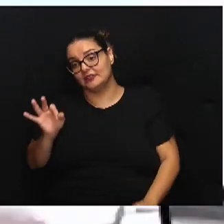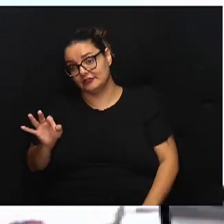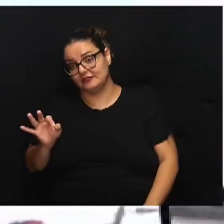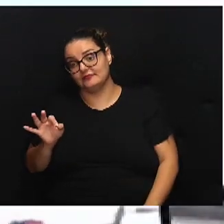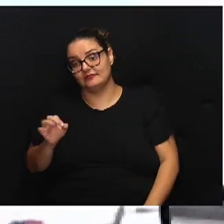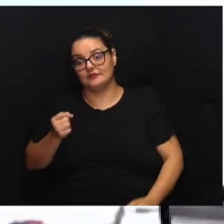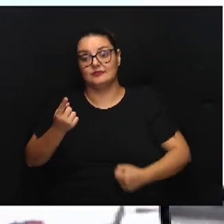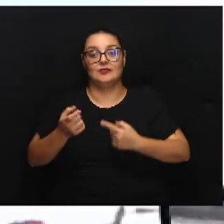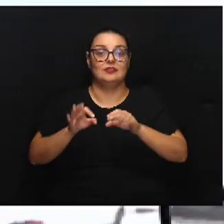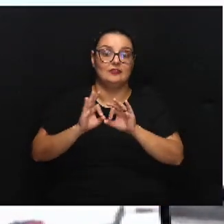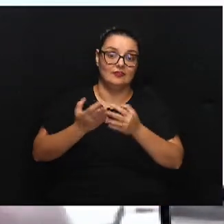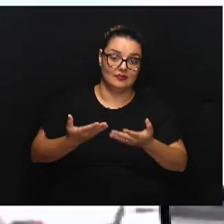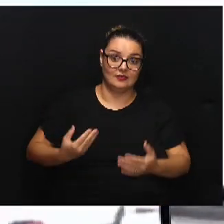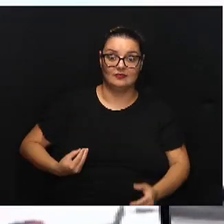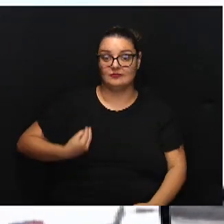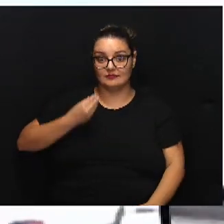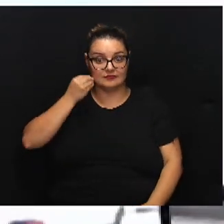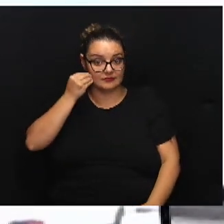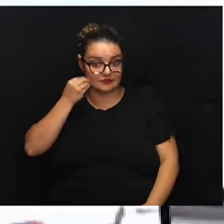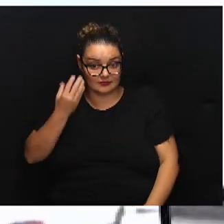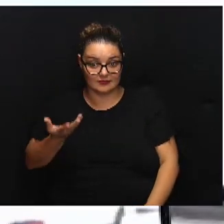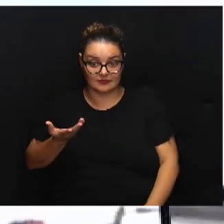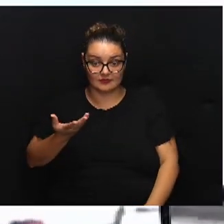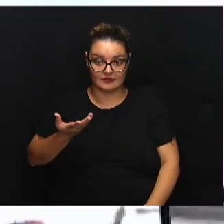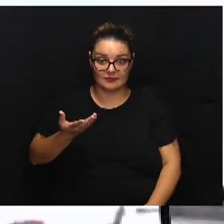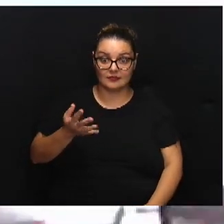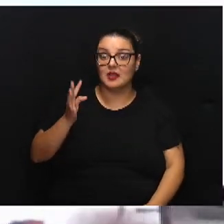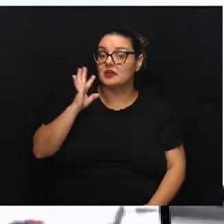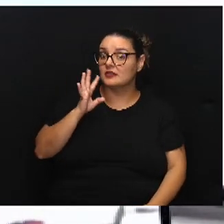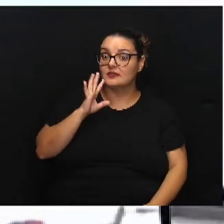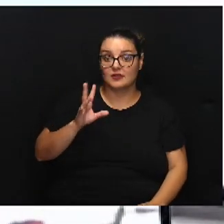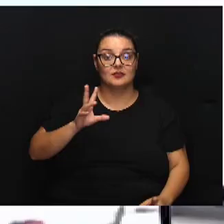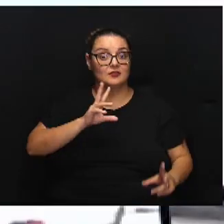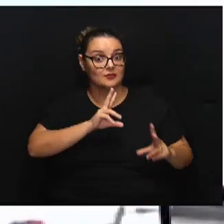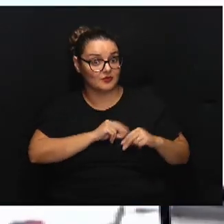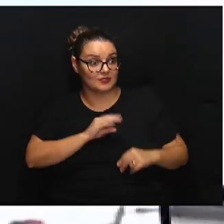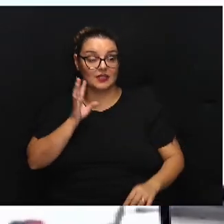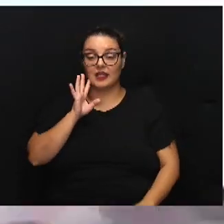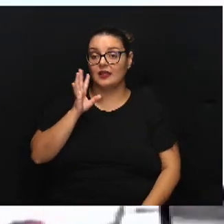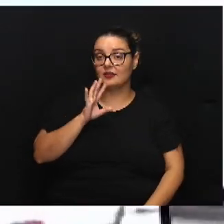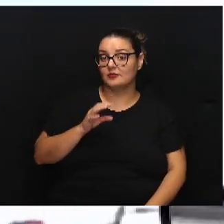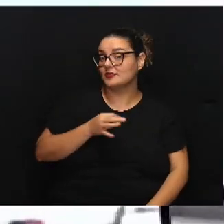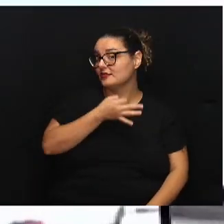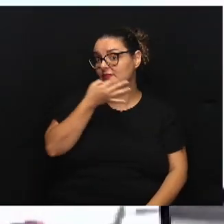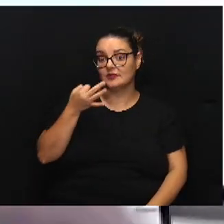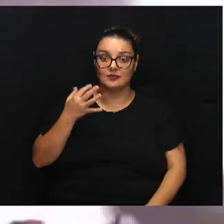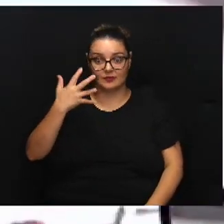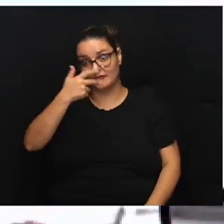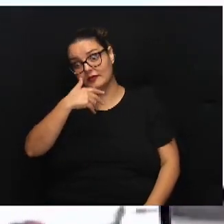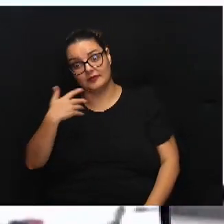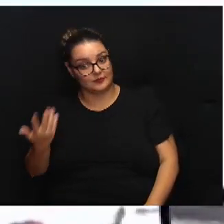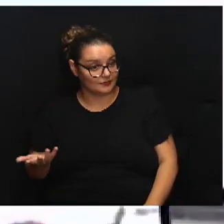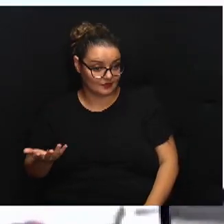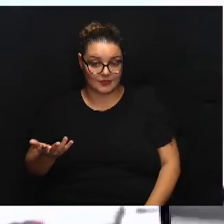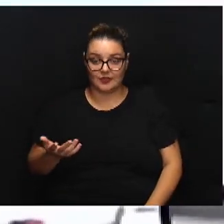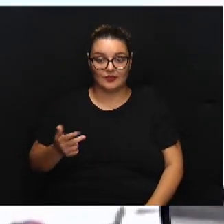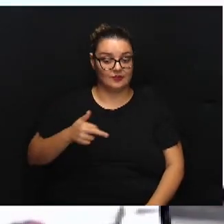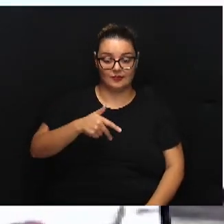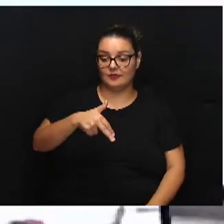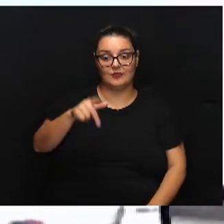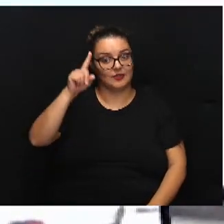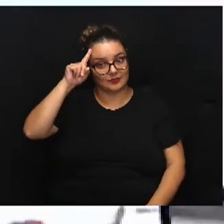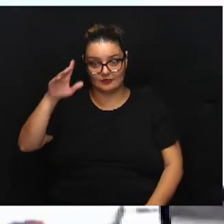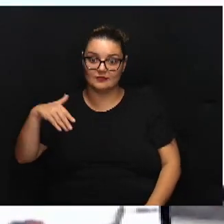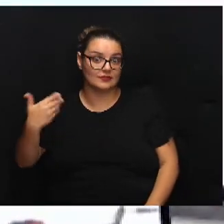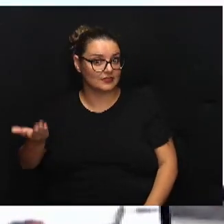alguém na família ter vivenciado, ter sido legal, e falar, nossa, olha que legal, como deu certo, como foi bonito, como a pessoa saiu andando no dia